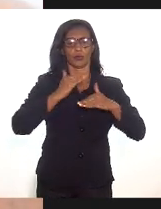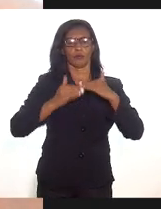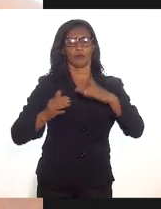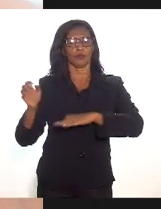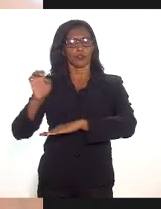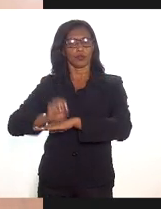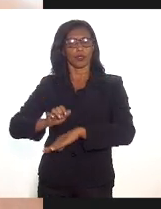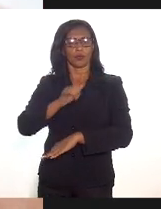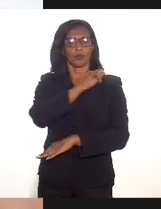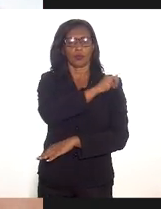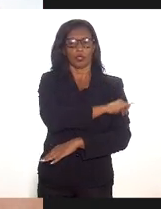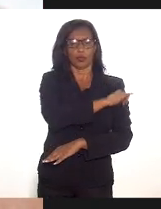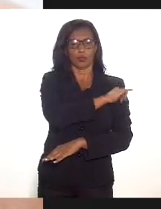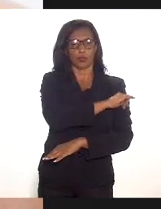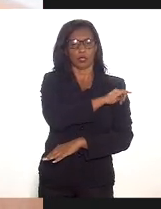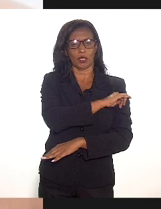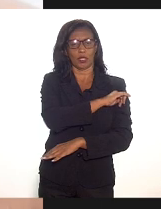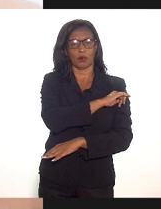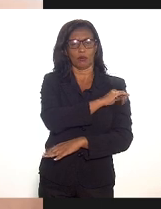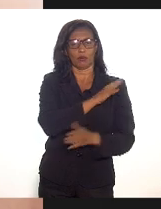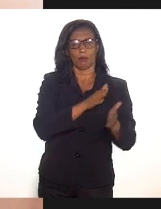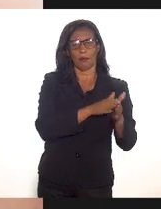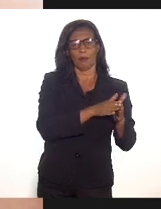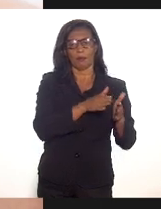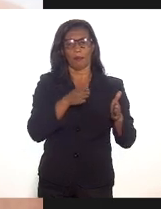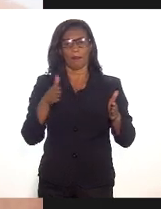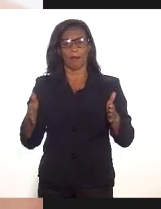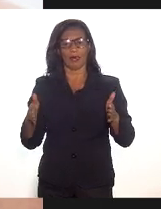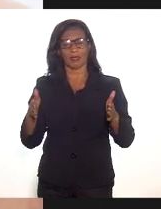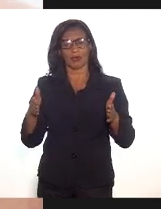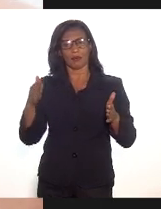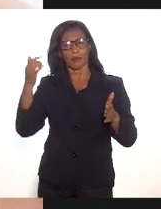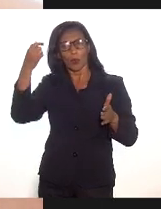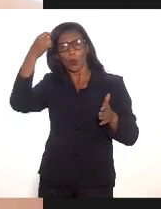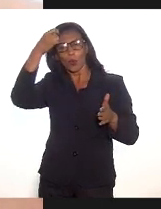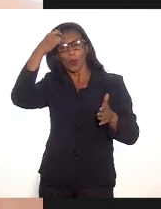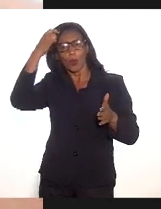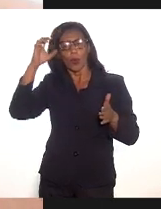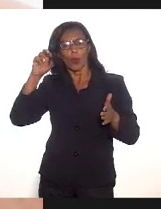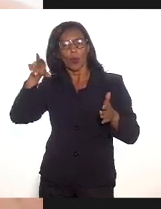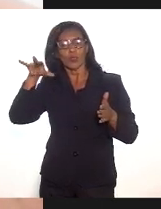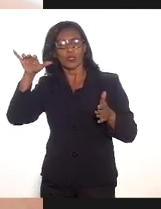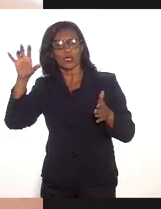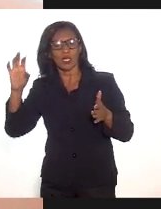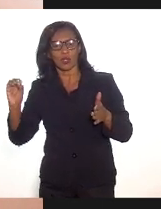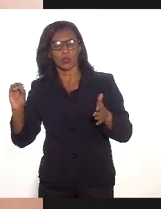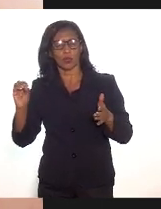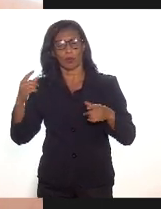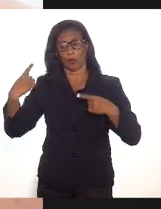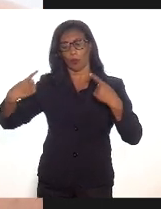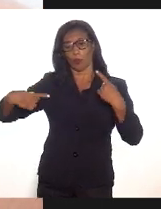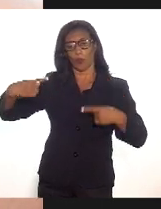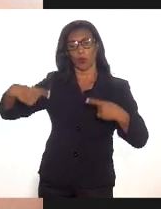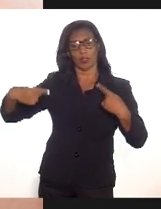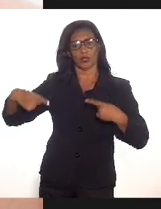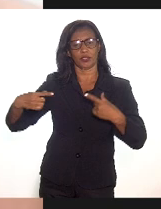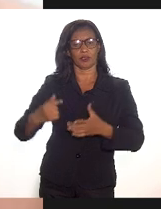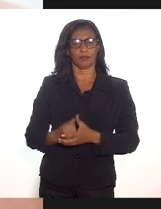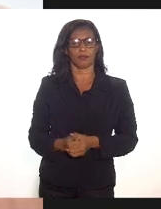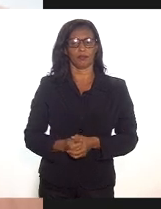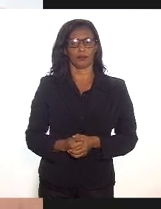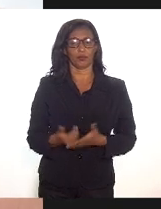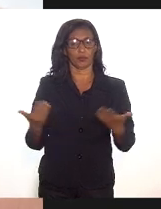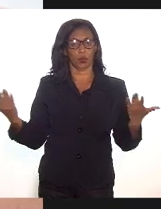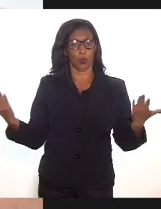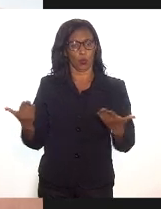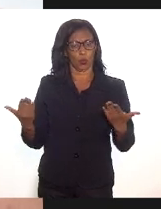Janeiro, passa pelo consenso, passa pela elaboração de políticas, de fato. Hoje, no